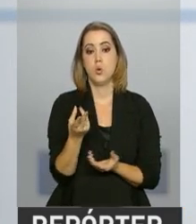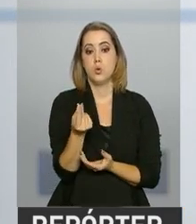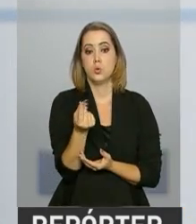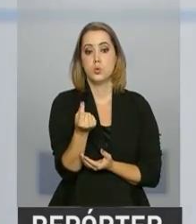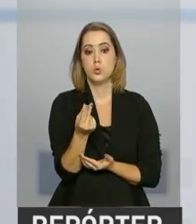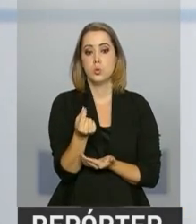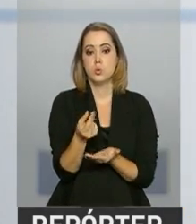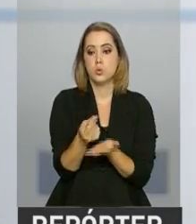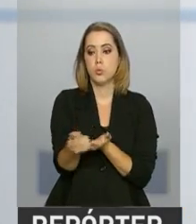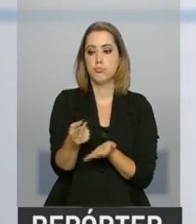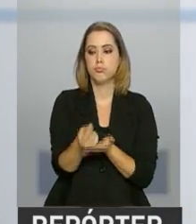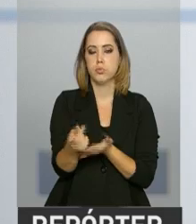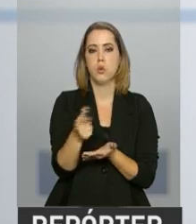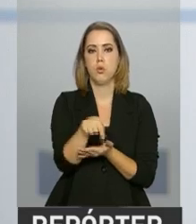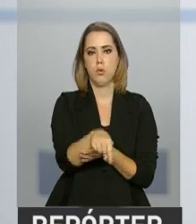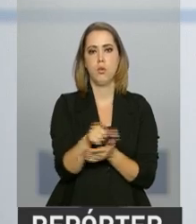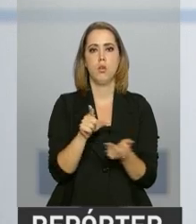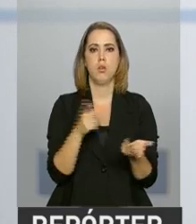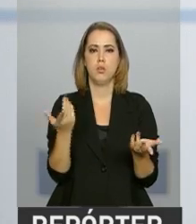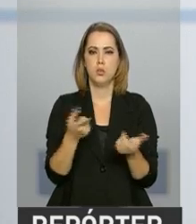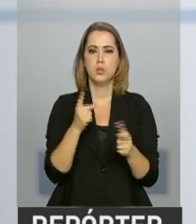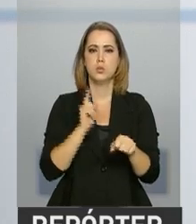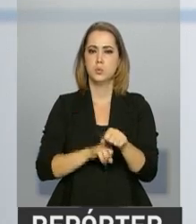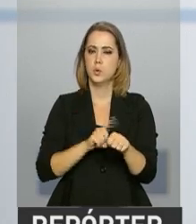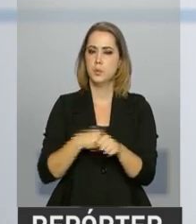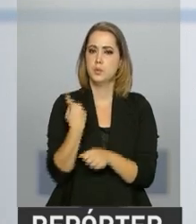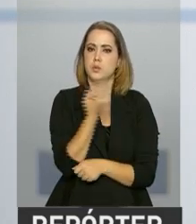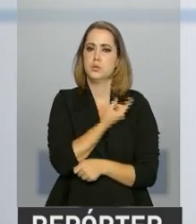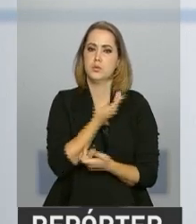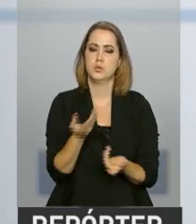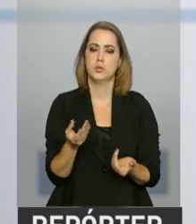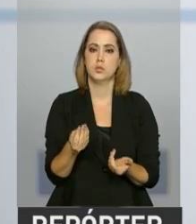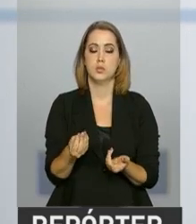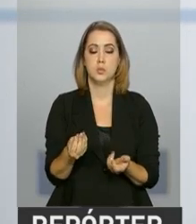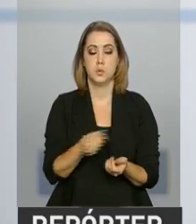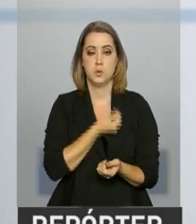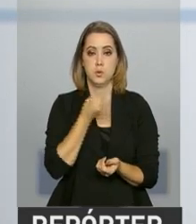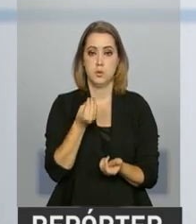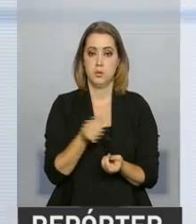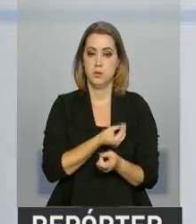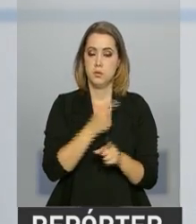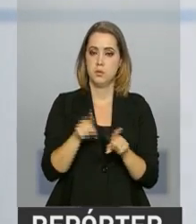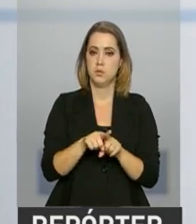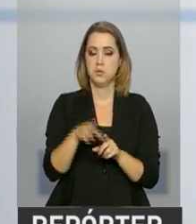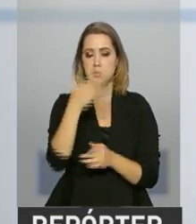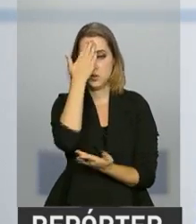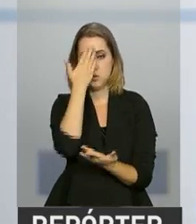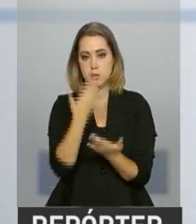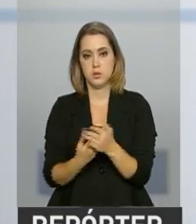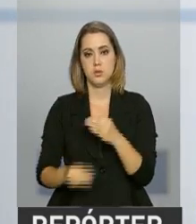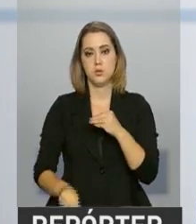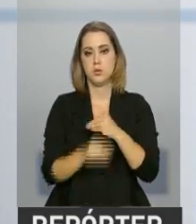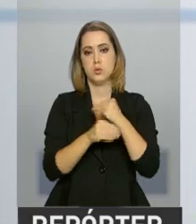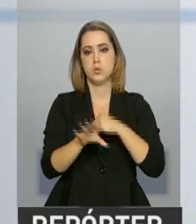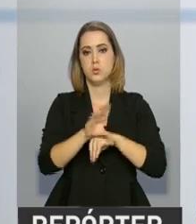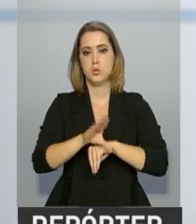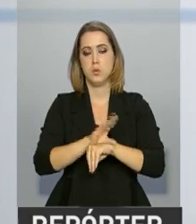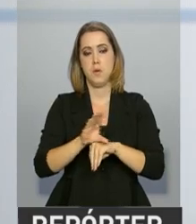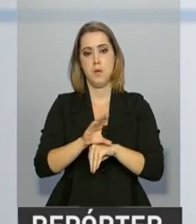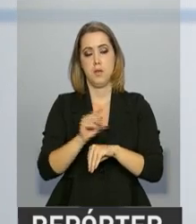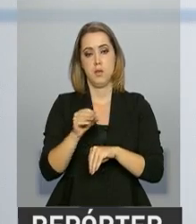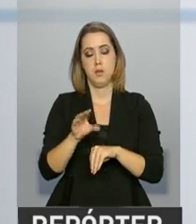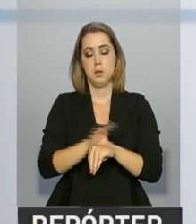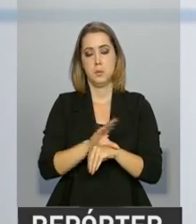de recurso se dão a essa austeridade com que nós estamos gerindo o ministério então eu acredito que a PEC nos para a saúde ela tem um